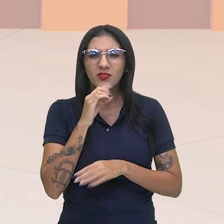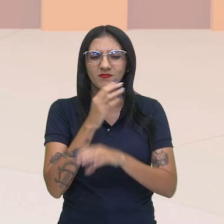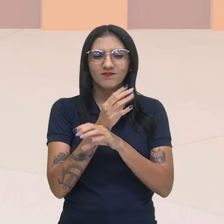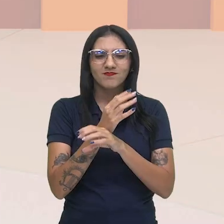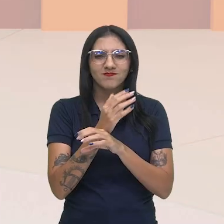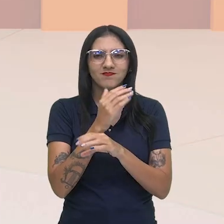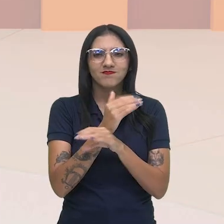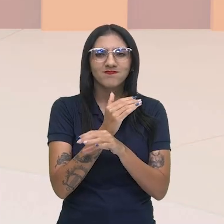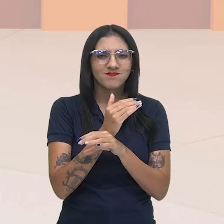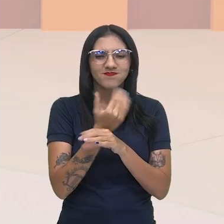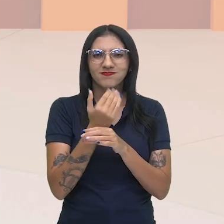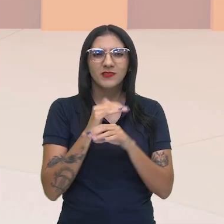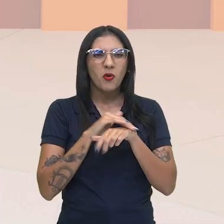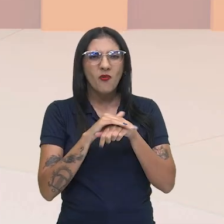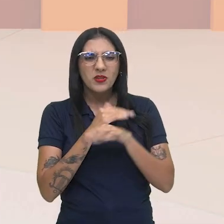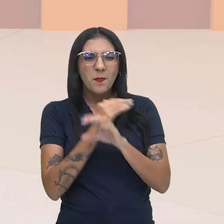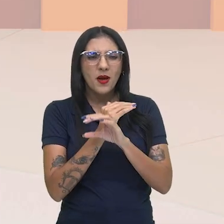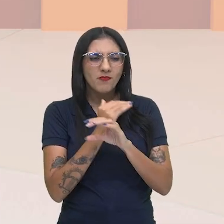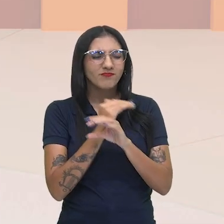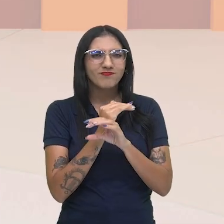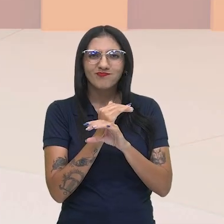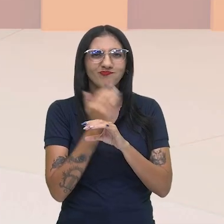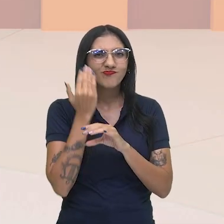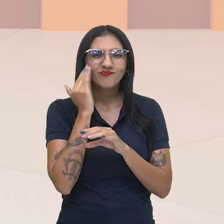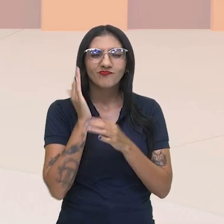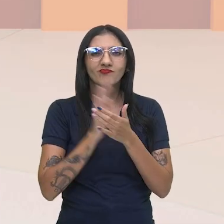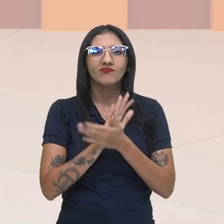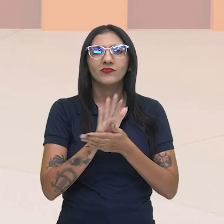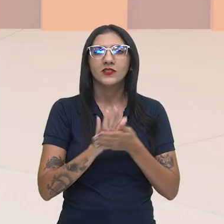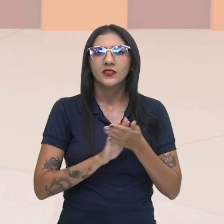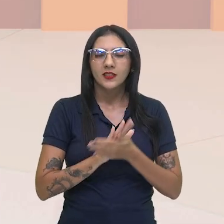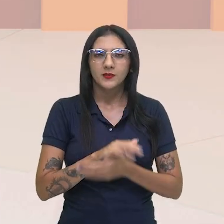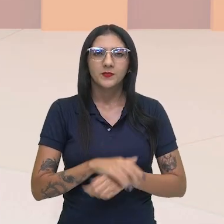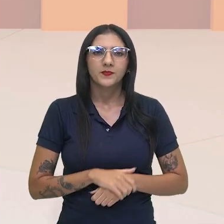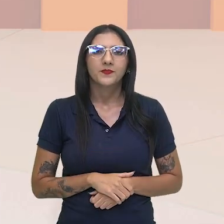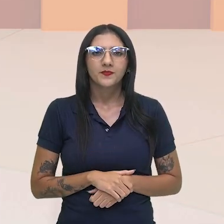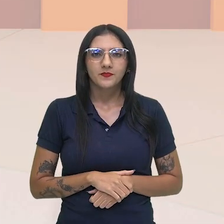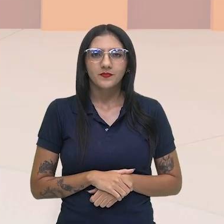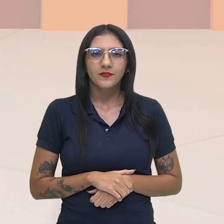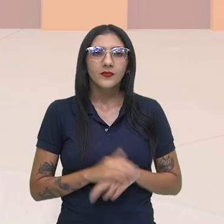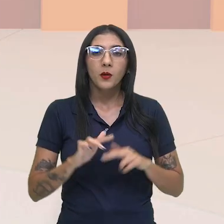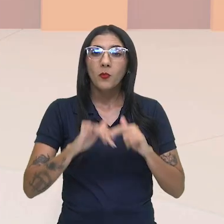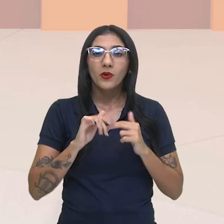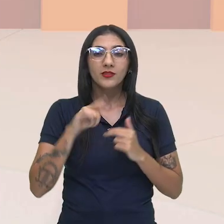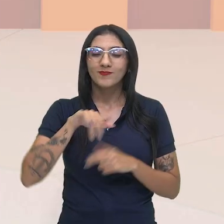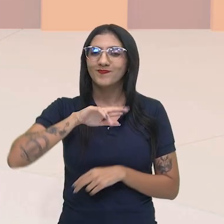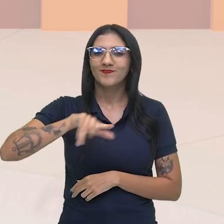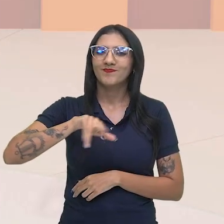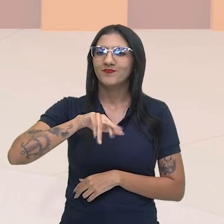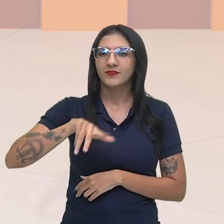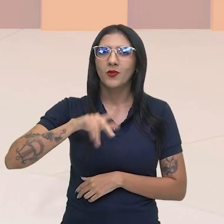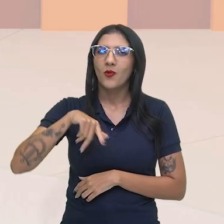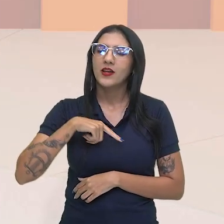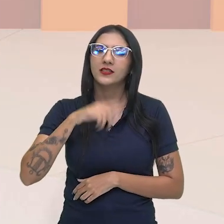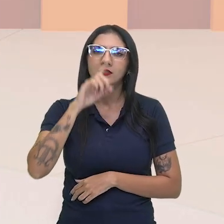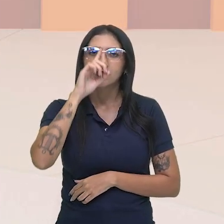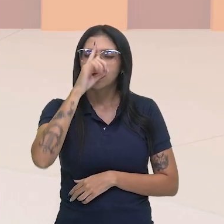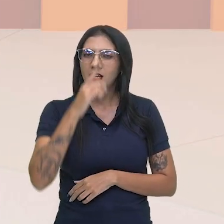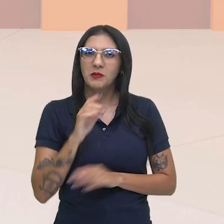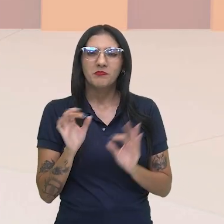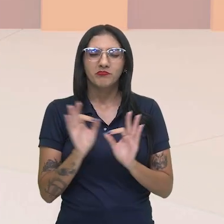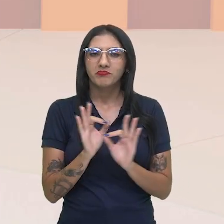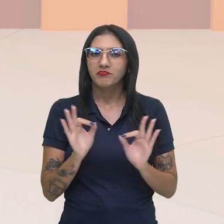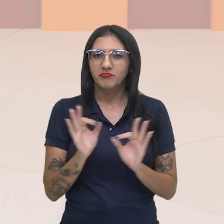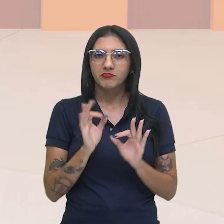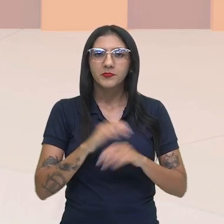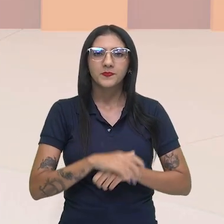sem conseguir conversar, sem conseguir se entender. Não é verdade? Então, não é essa a ideia, não é esse o papel. Tá?